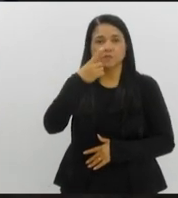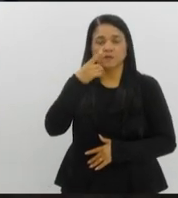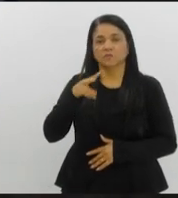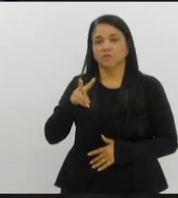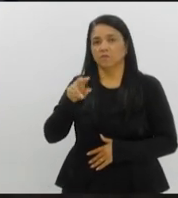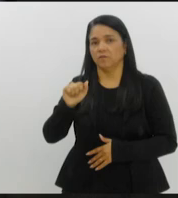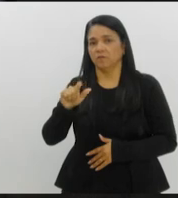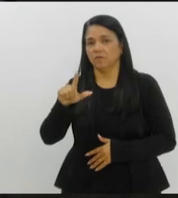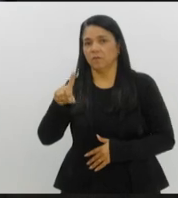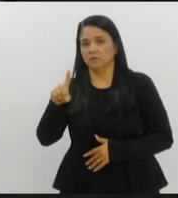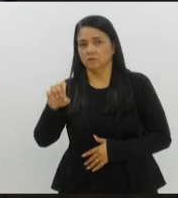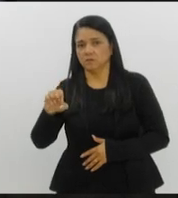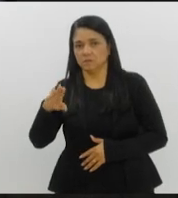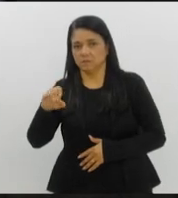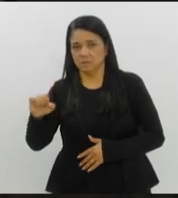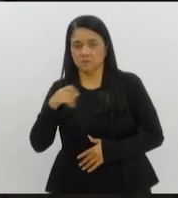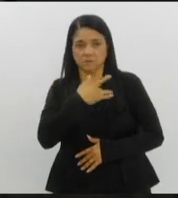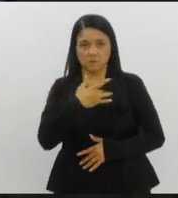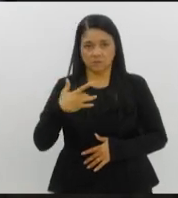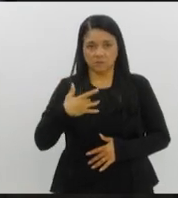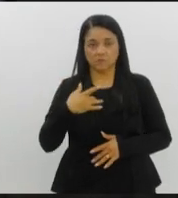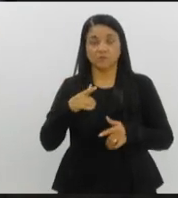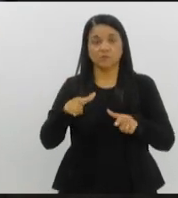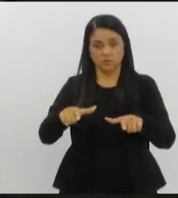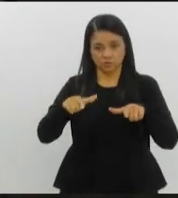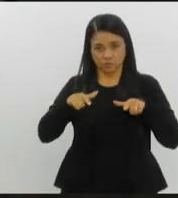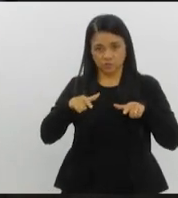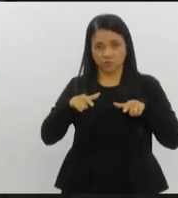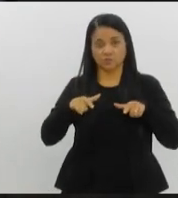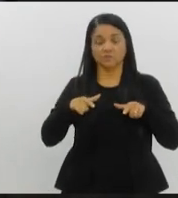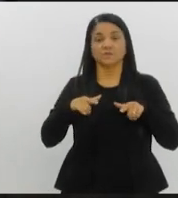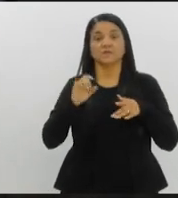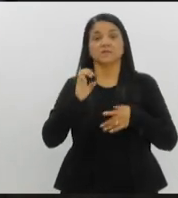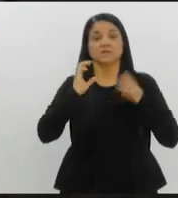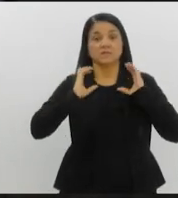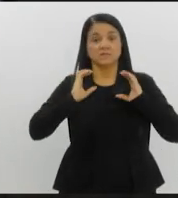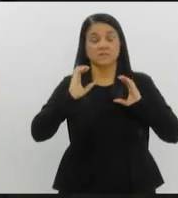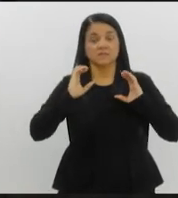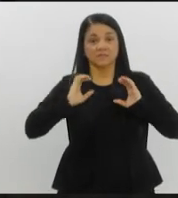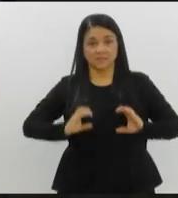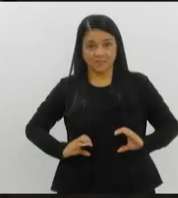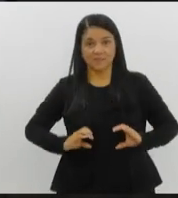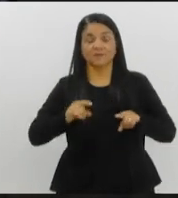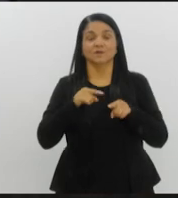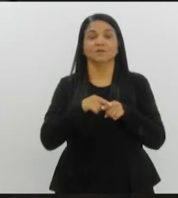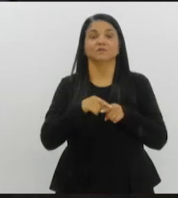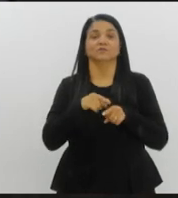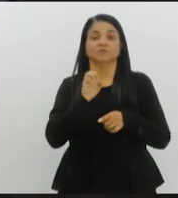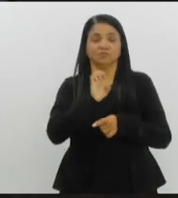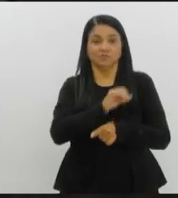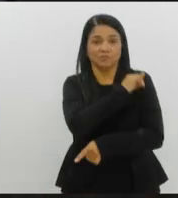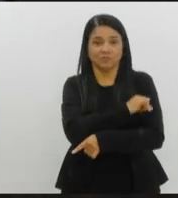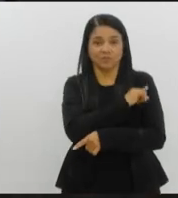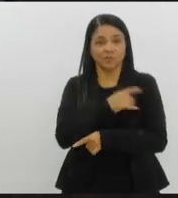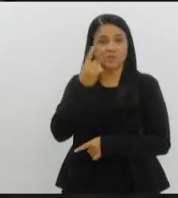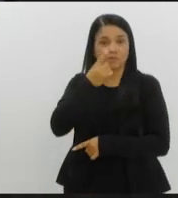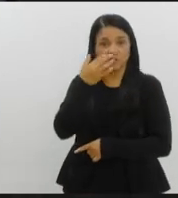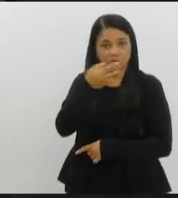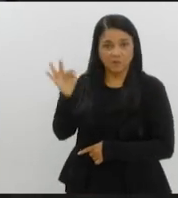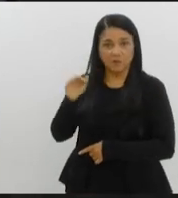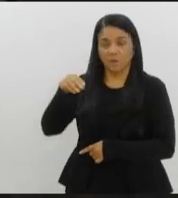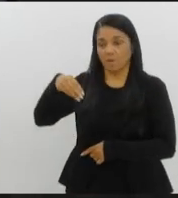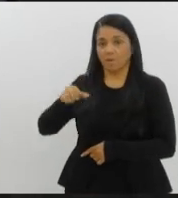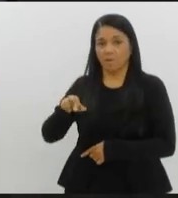Valdecir da Saúde, que concede o título de cidadão do Estado do Rio de Janeiro, excelentíssimo senhor deputado federal Marco